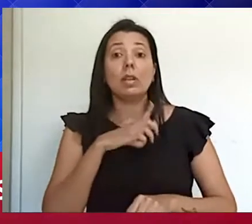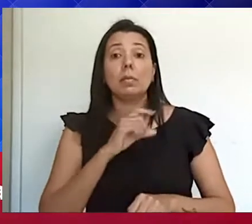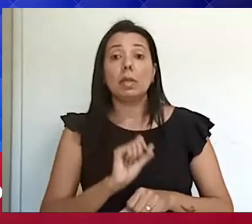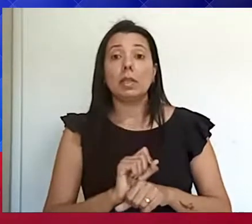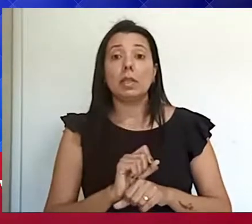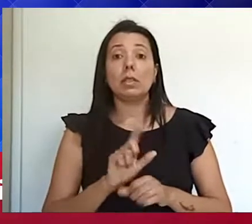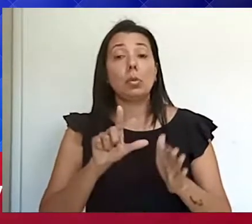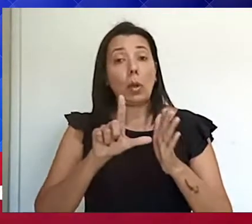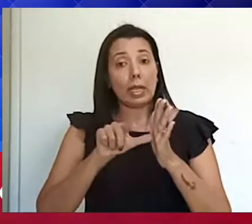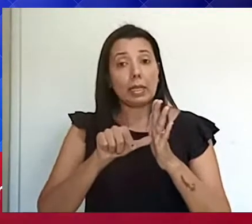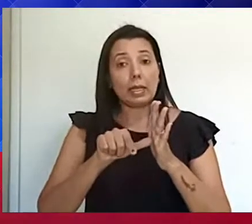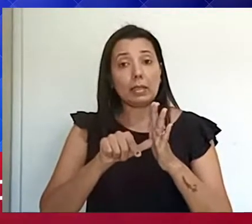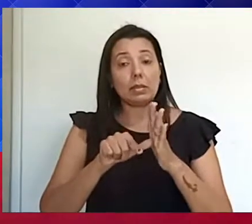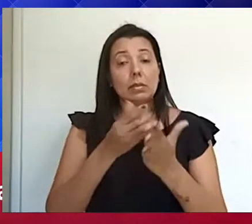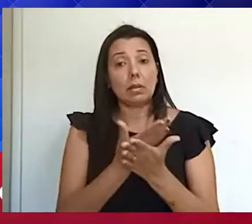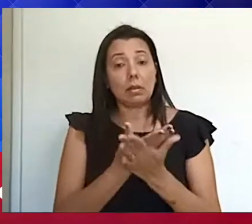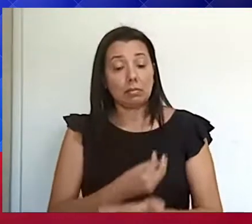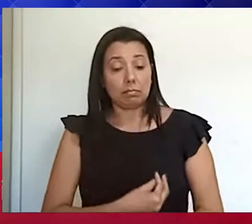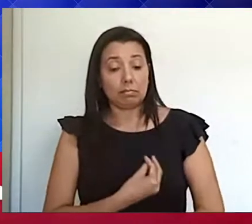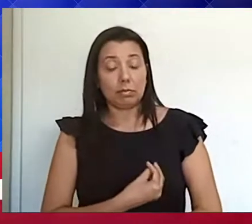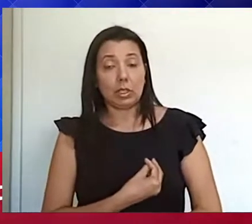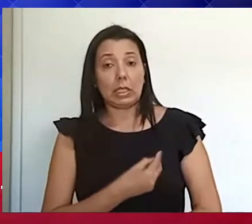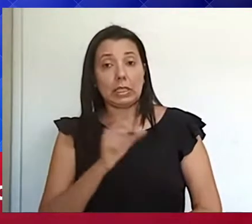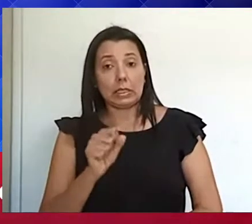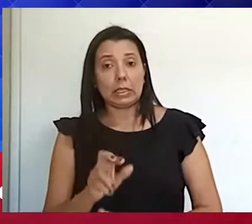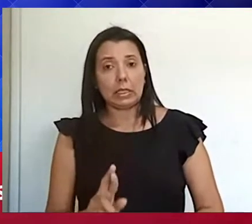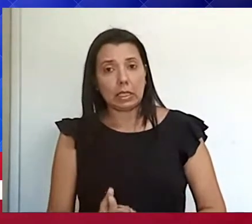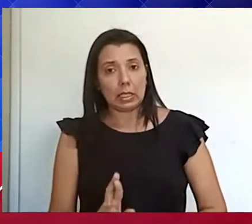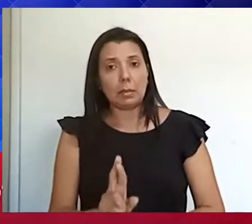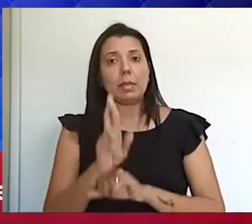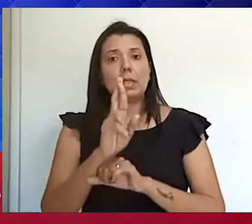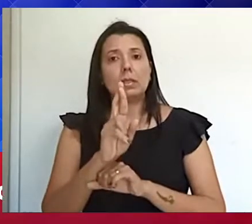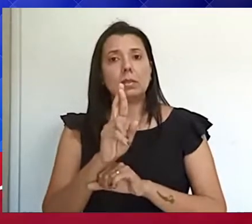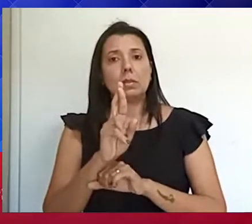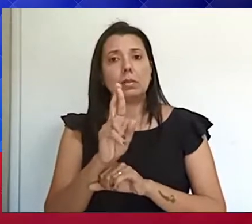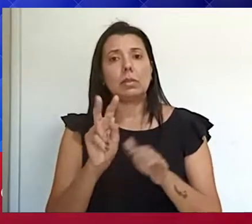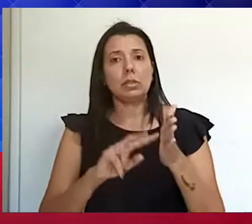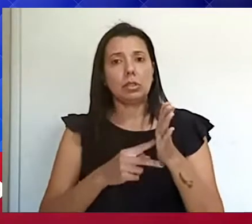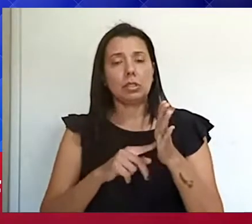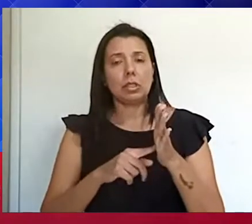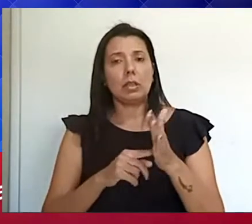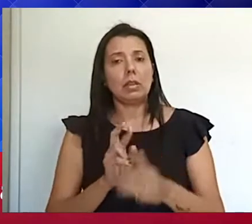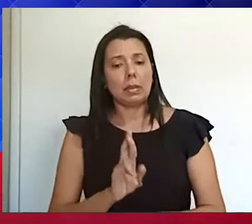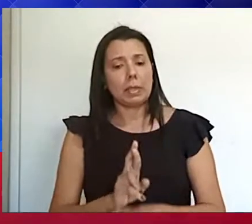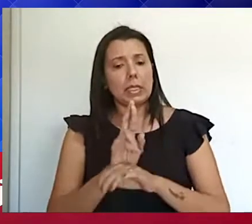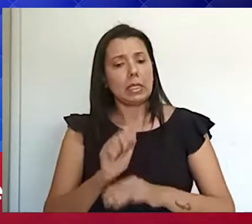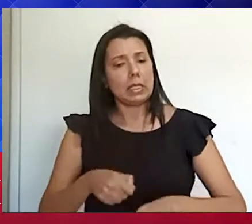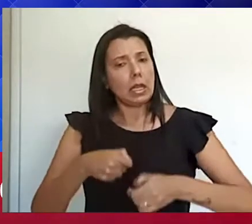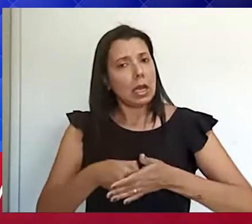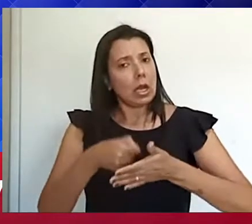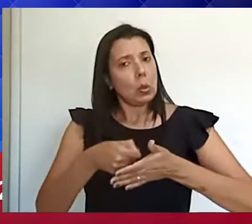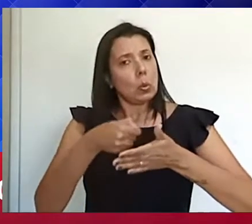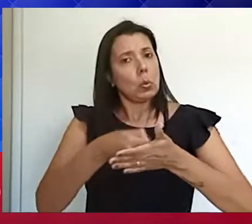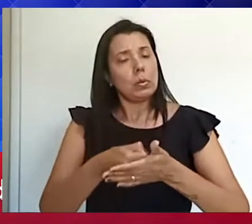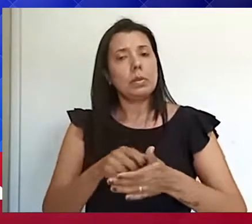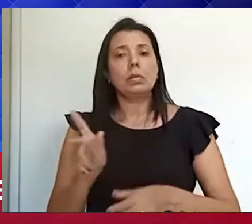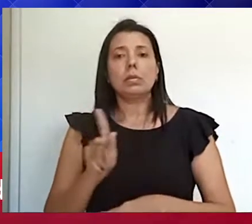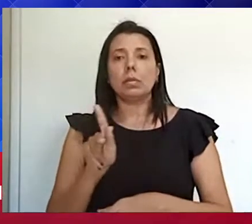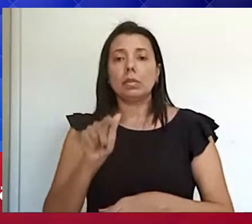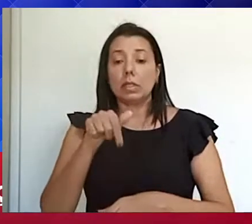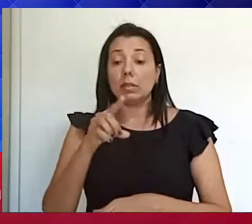aulas presenciais, essa representação sindical que representa a luta dos professores, né, aqui no Distrito